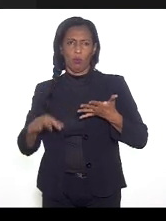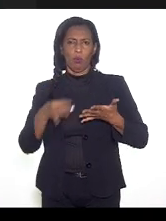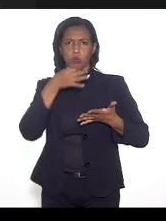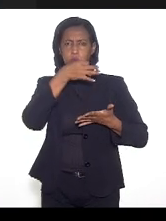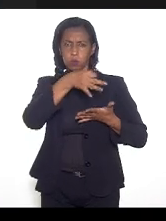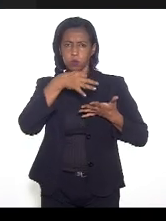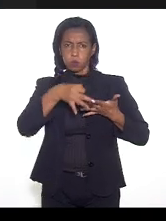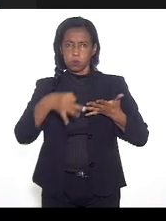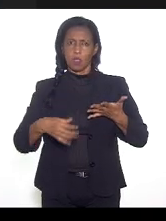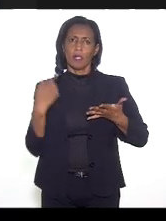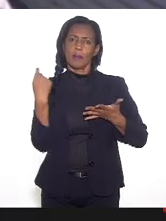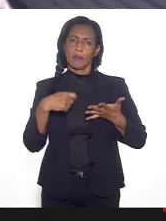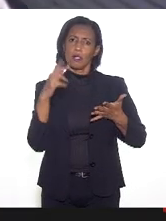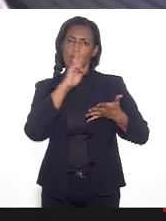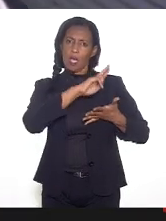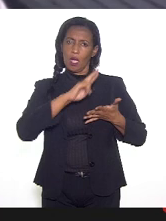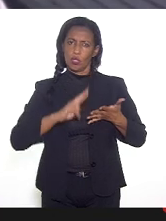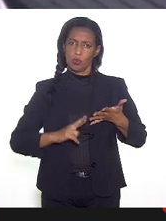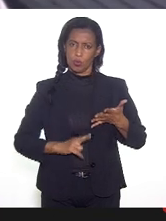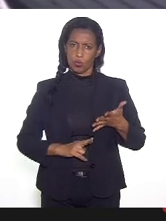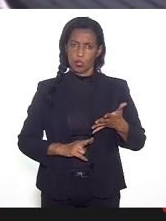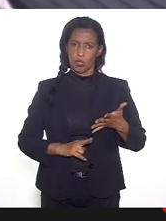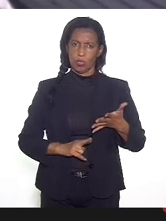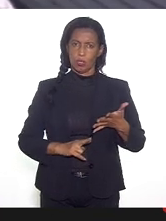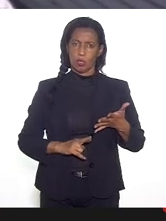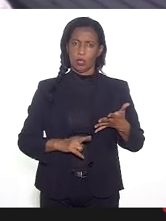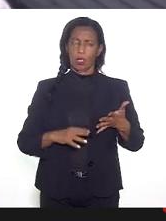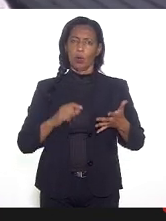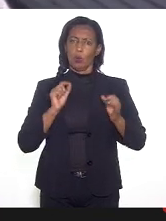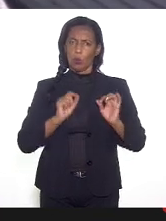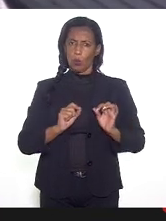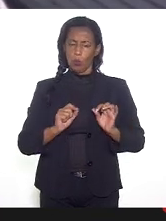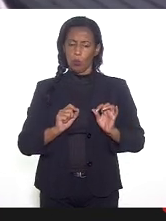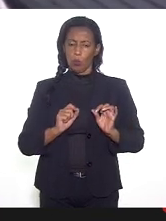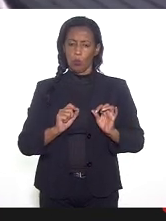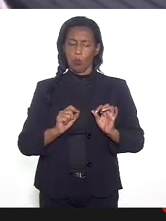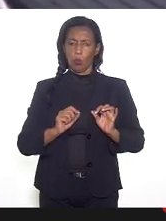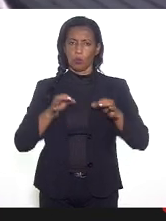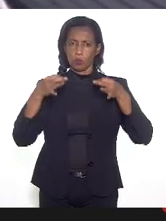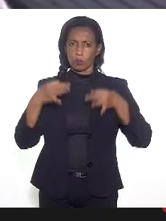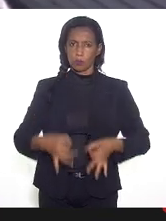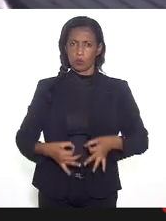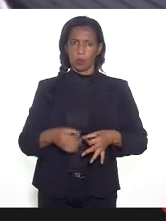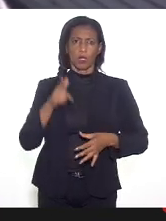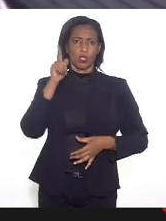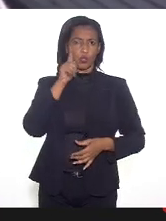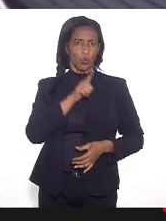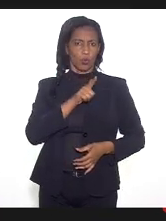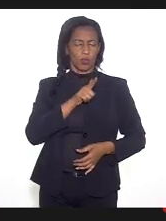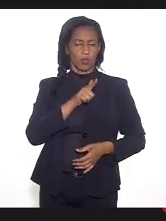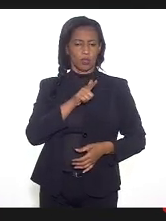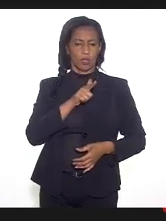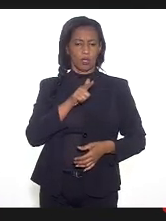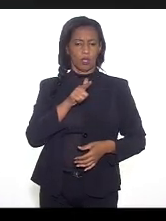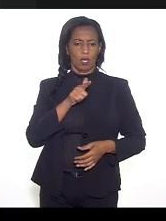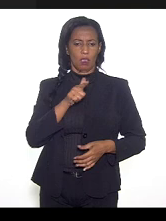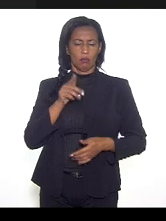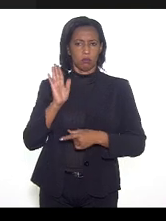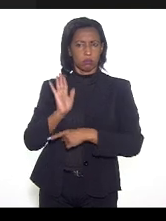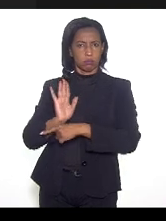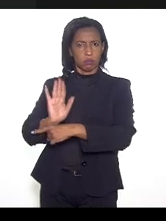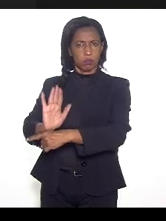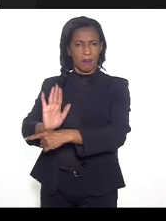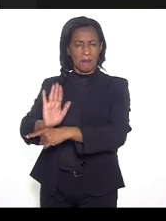precisam ser respondidas com exatidão, para que a gente consiga atender de maneira